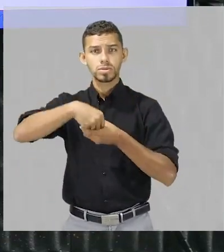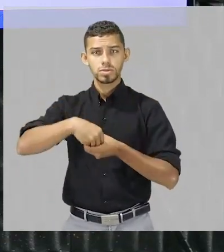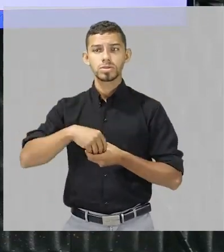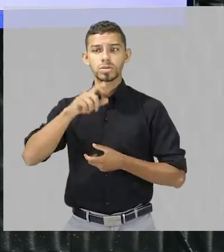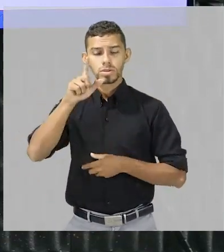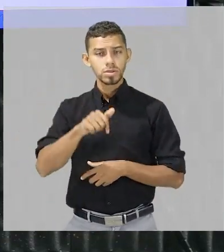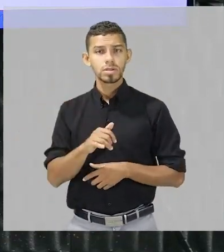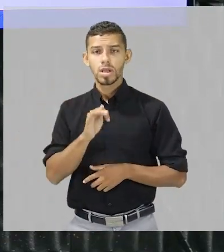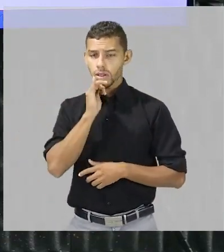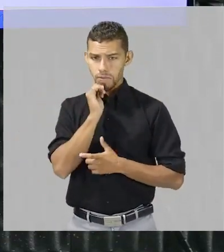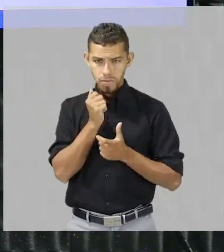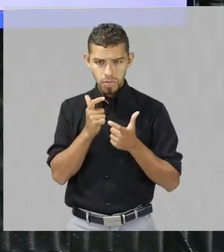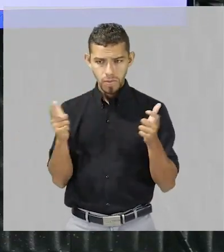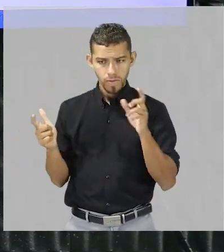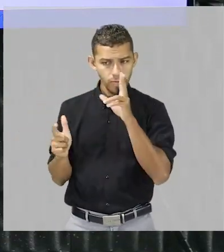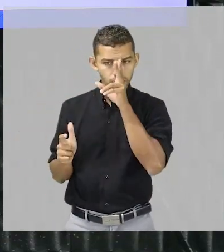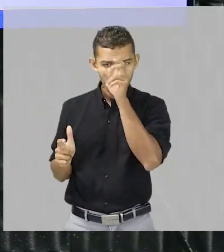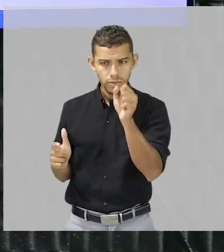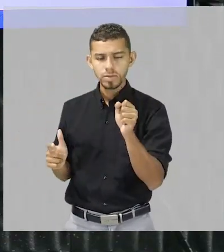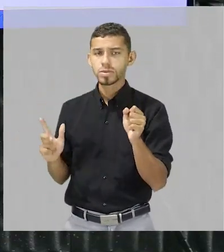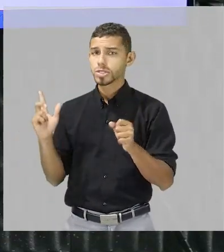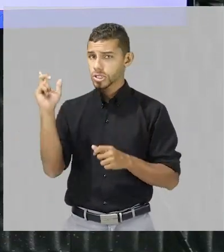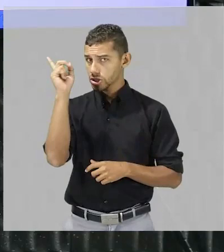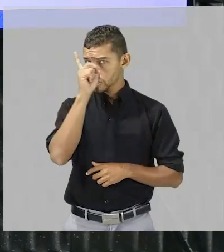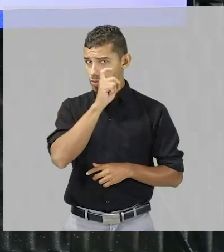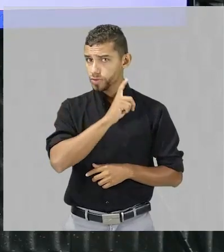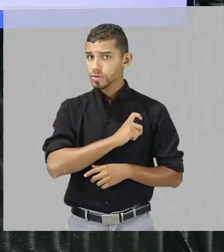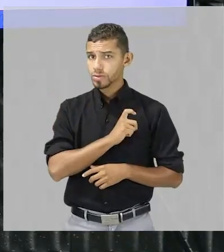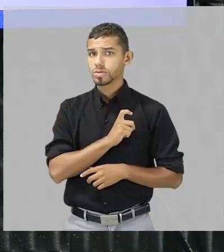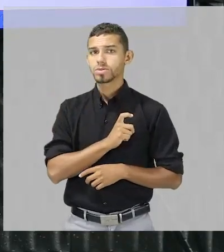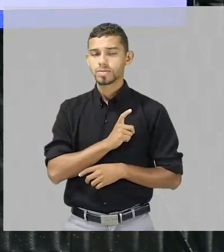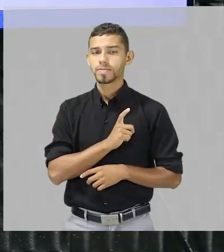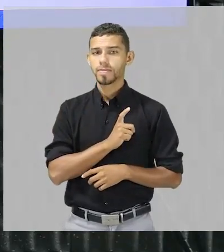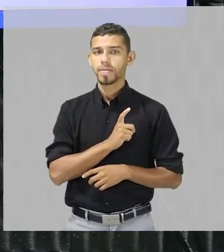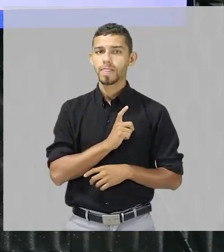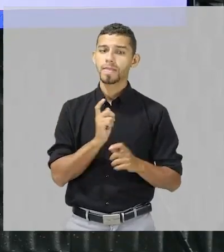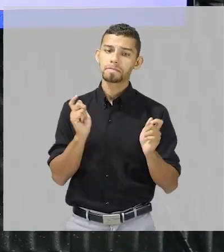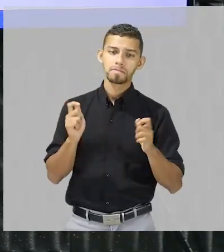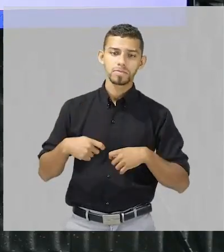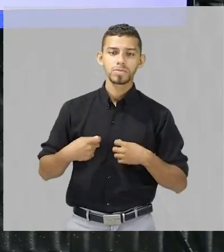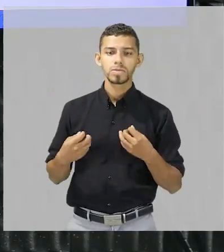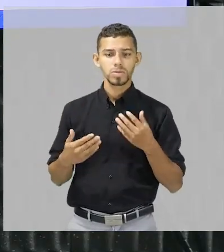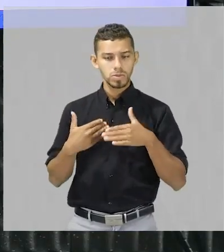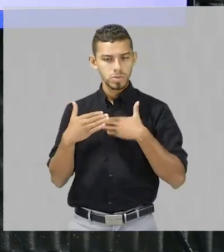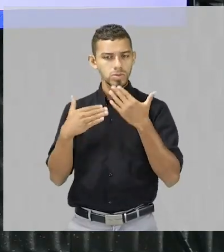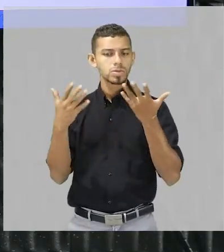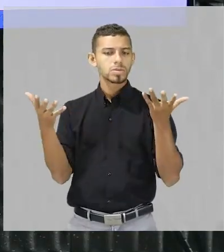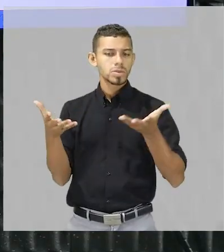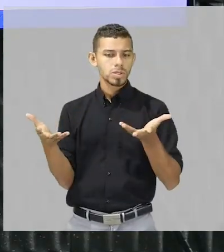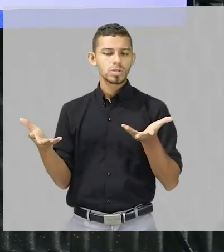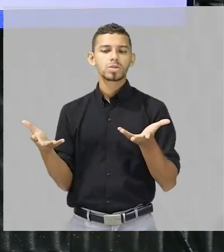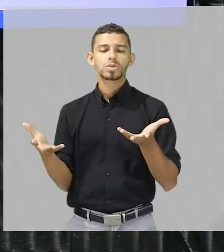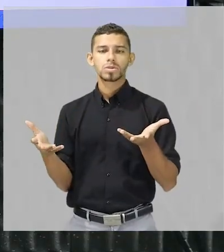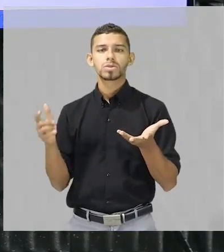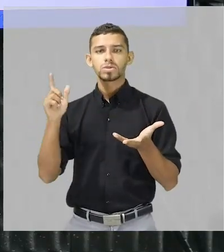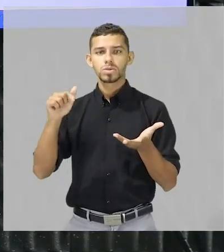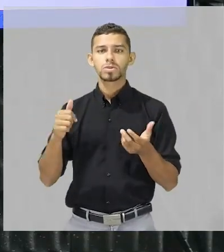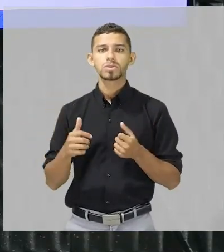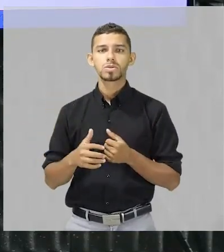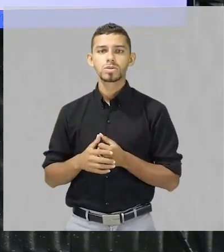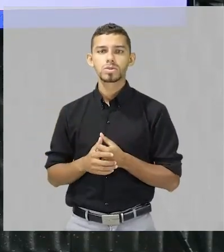ácido em excesso, ele vai dificultar o processo da formação